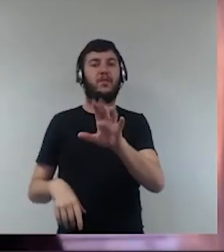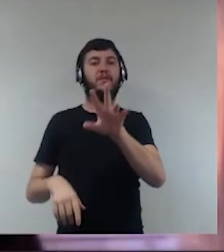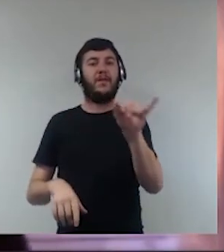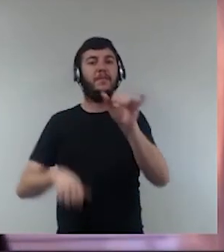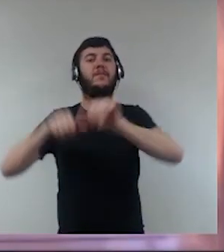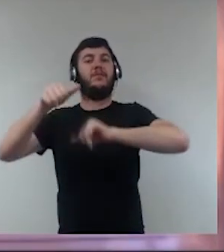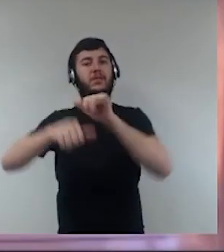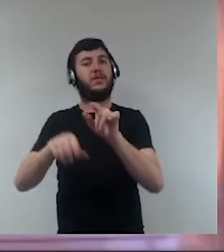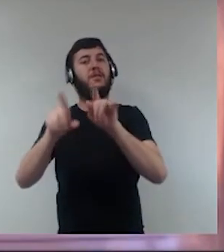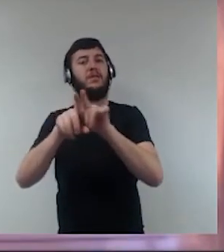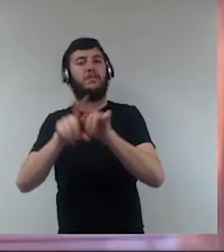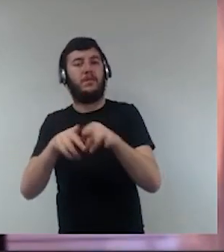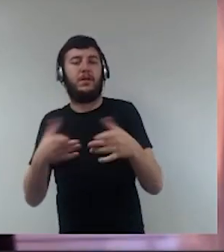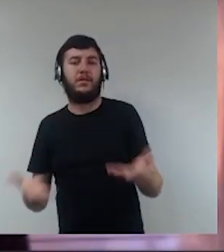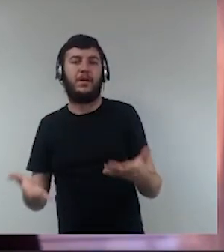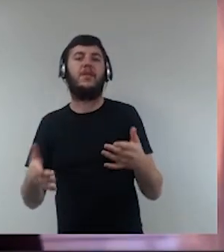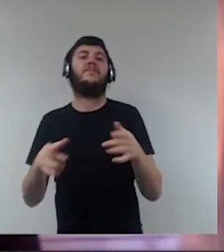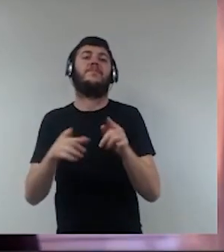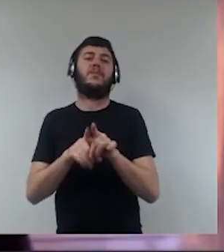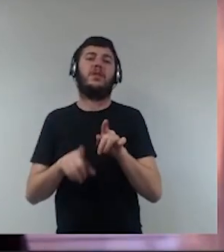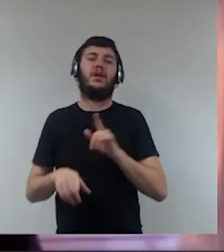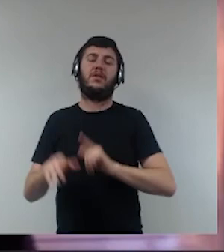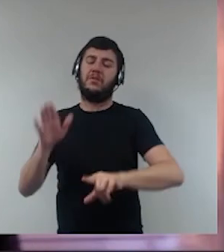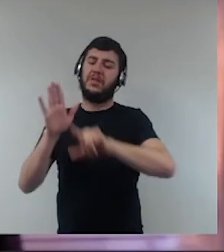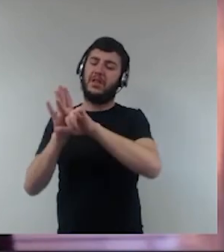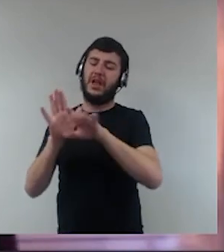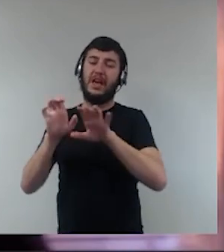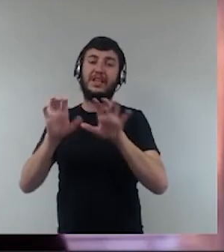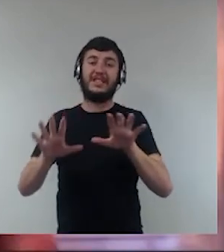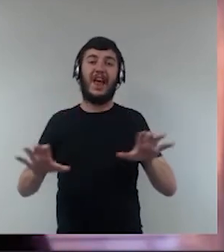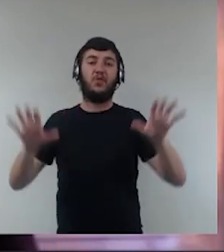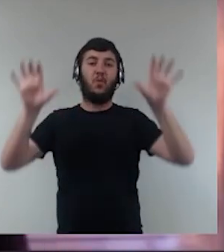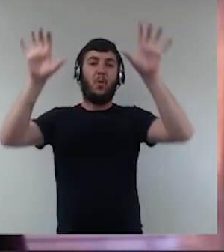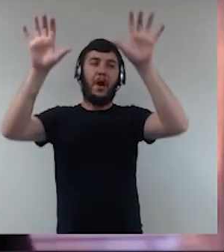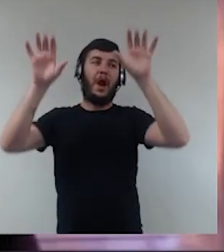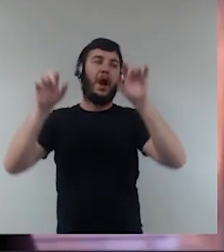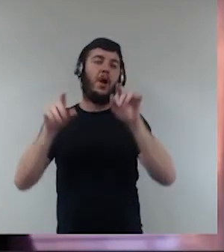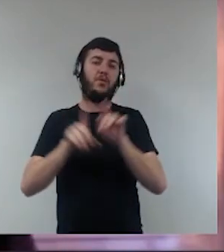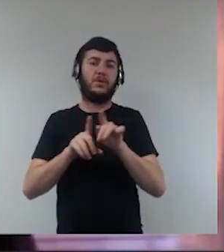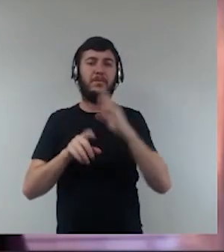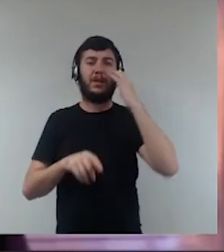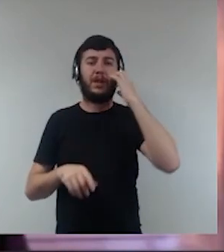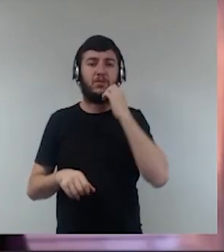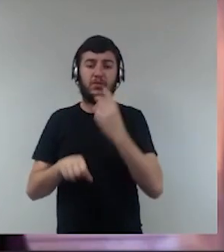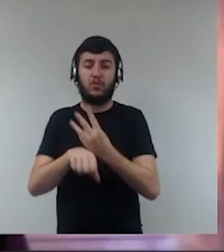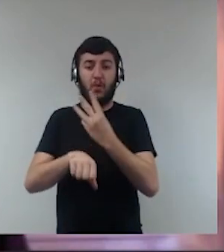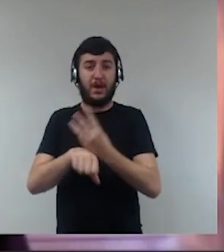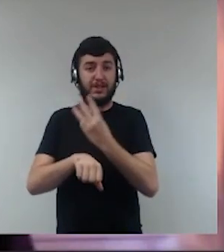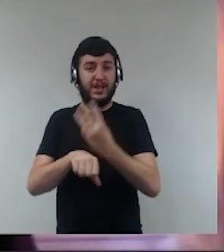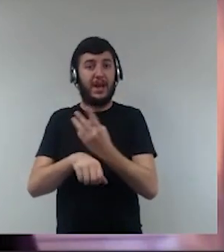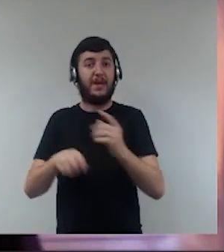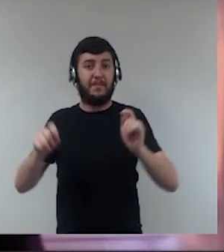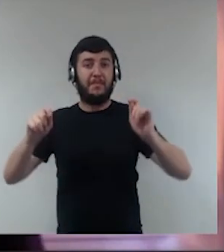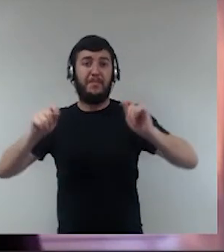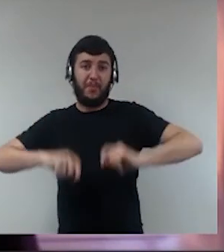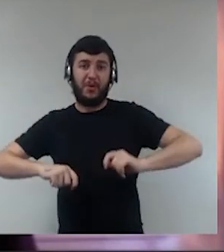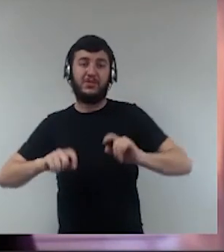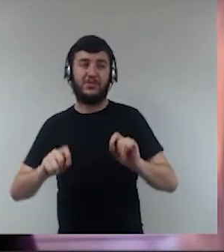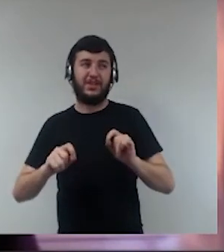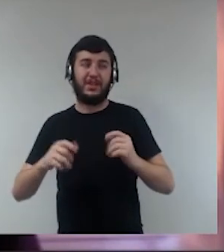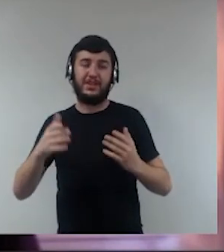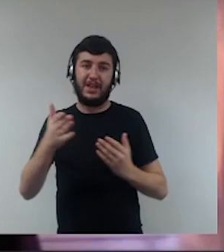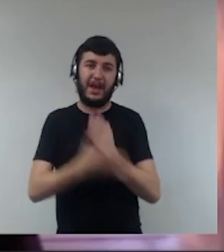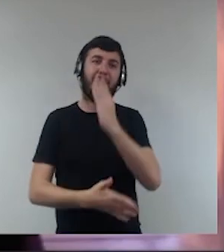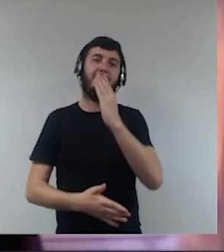processual ou através de leis estaduais, essa ausência de previsão no Código de Processo Civil pode ser mitigada. E fica também